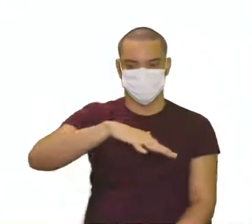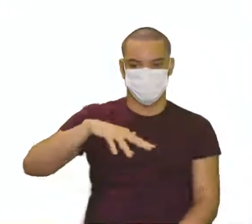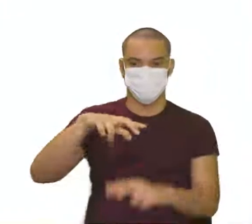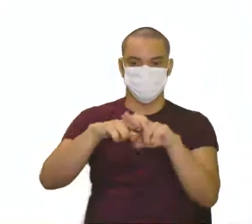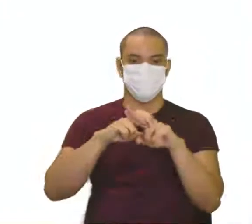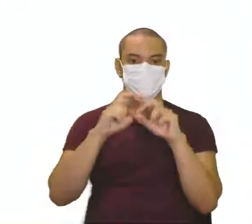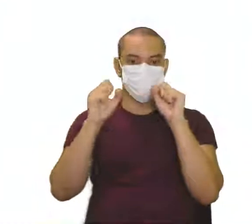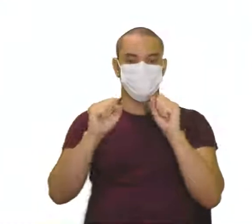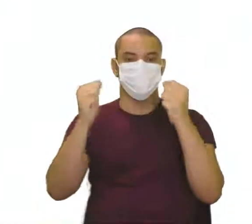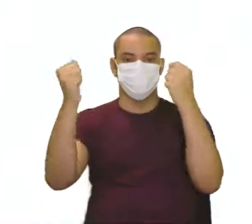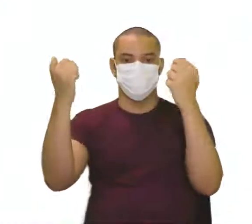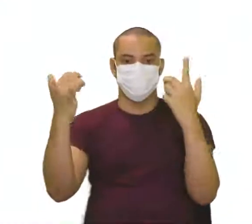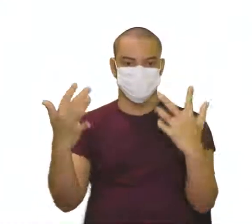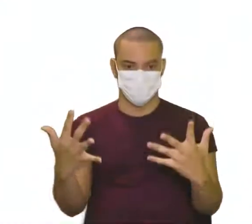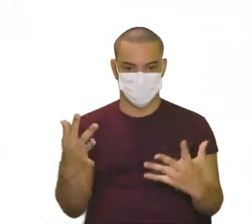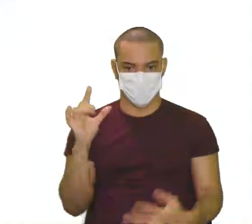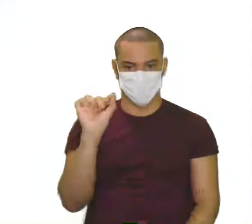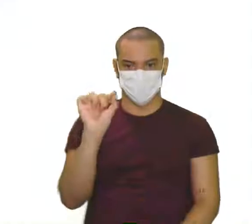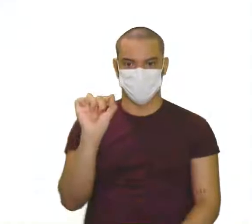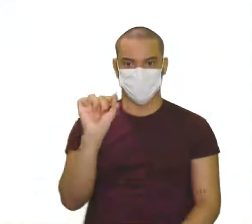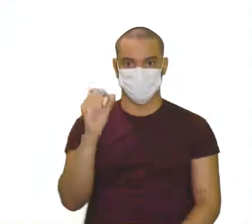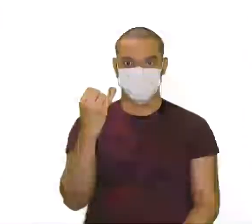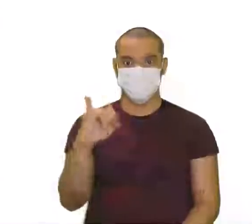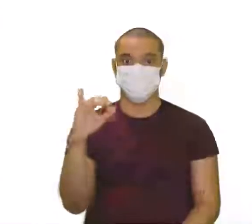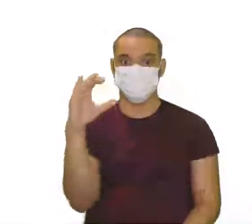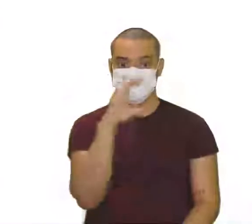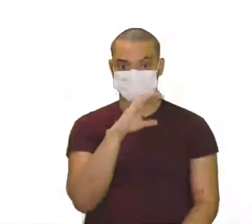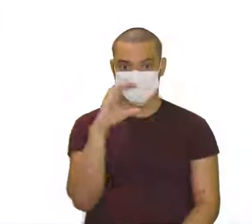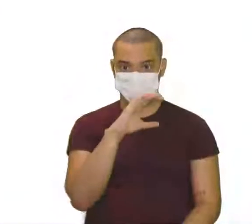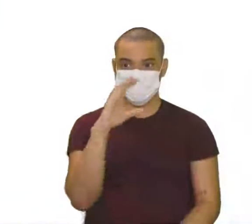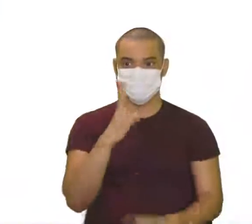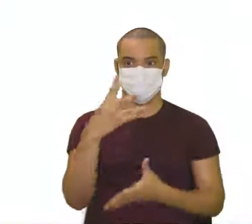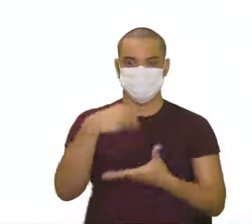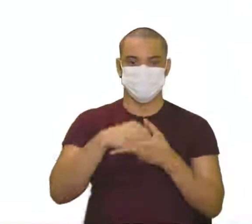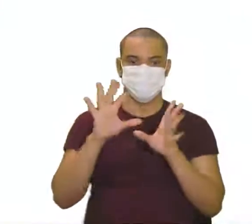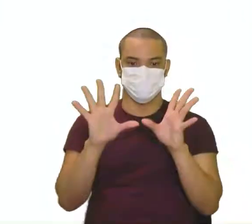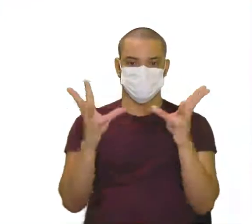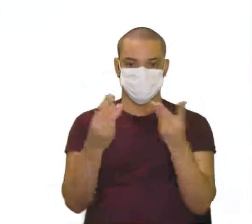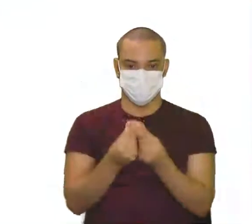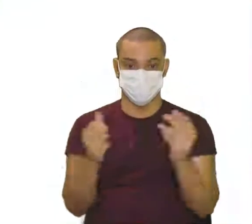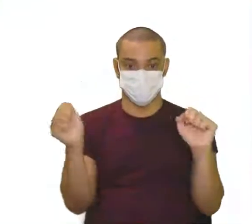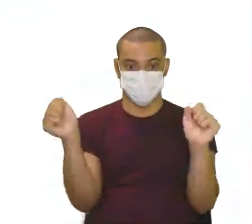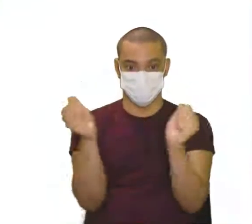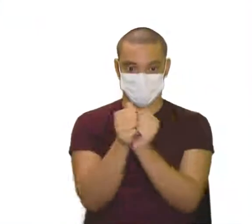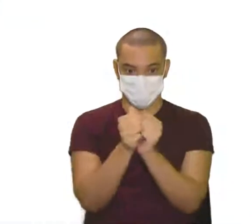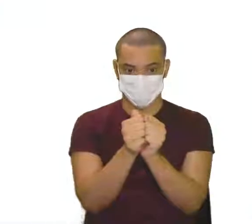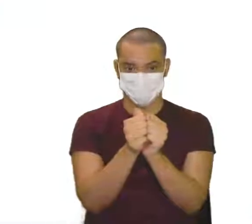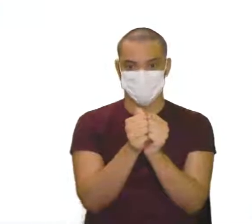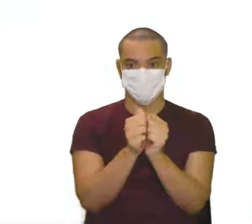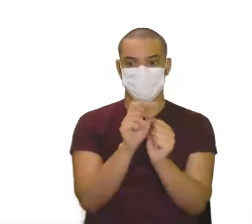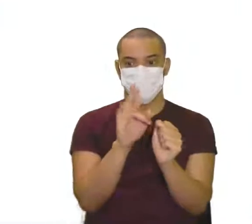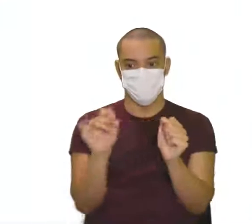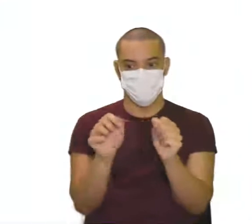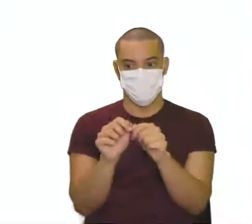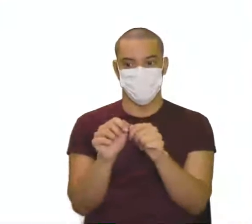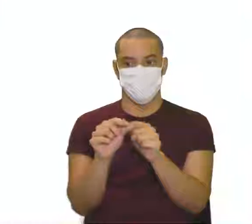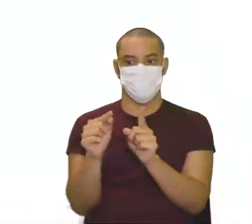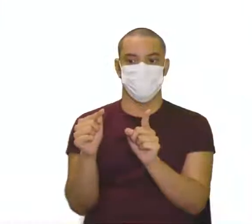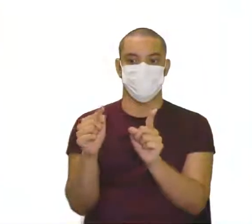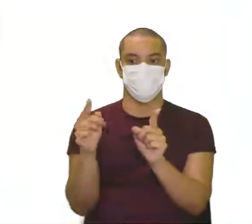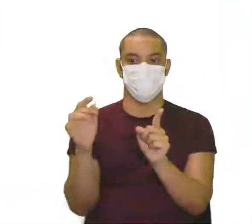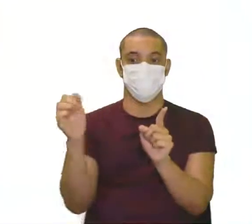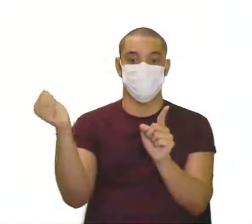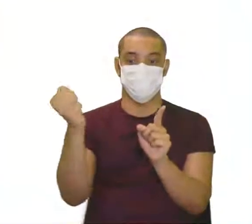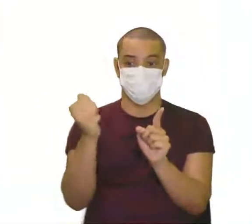eu posso falar que se a velocidade da partícula está no mesmo sentido aqui do campo, o ângulo formado entre